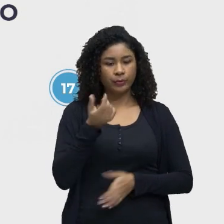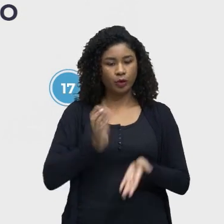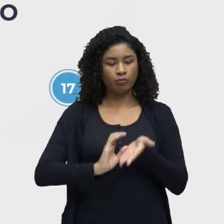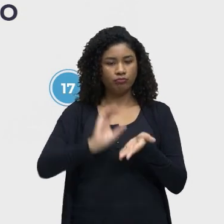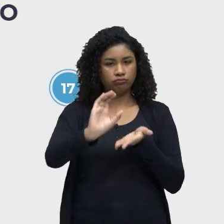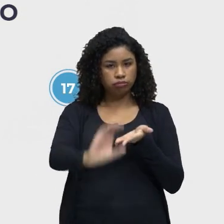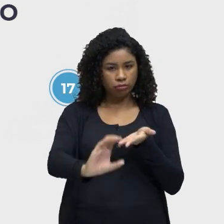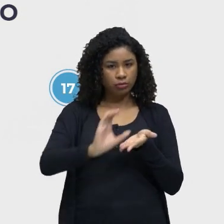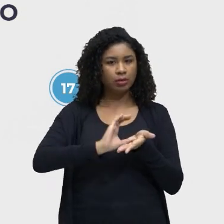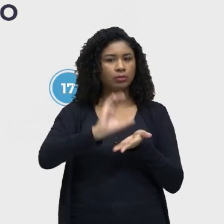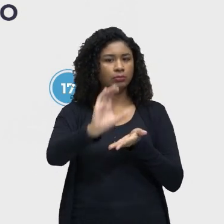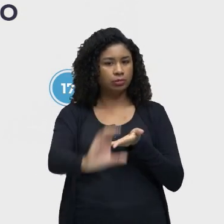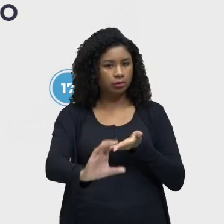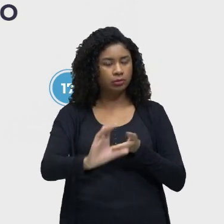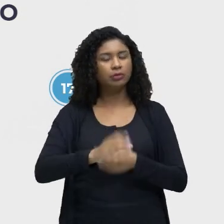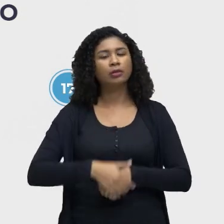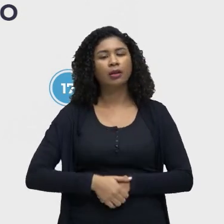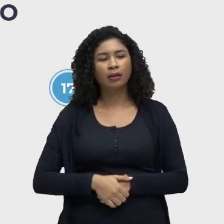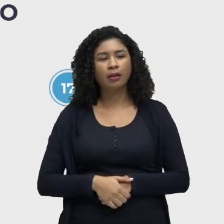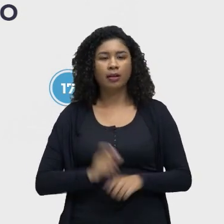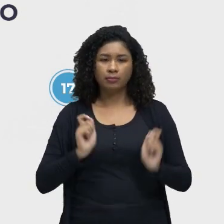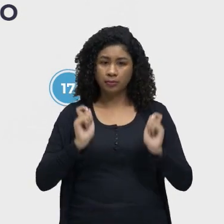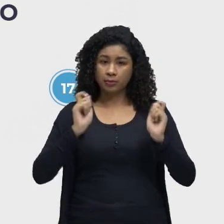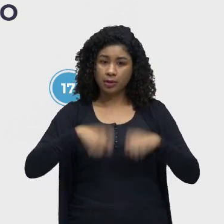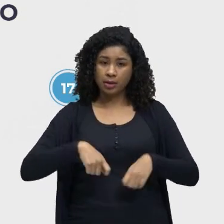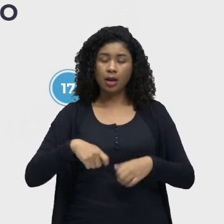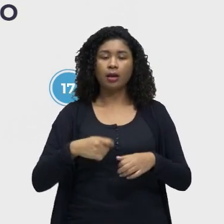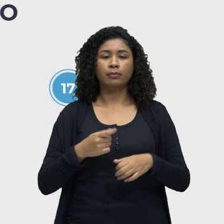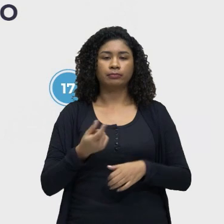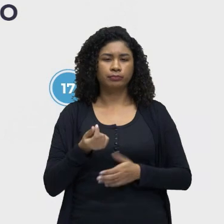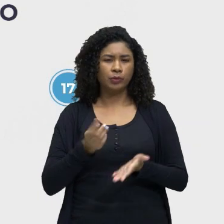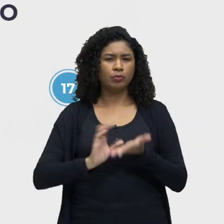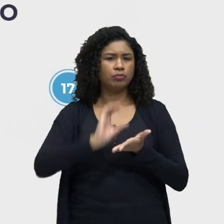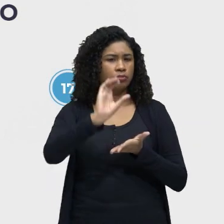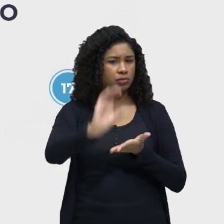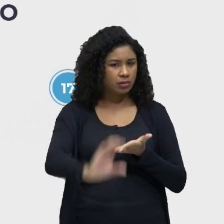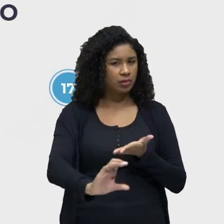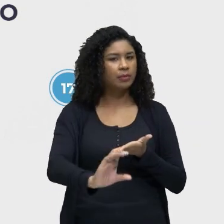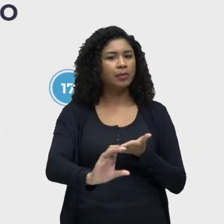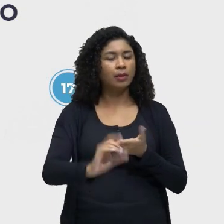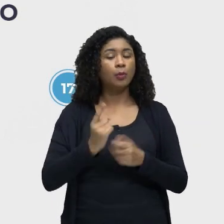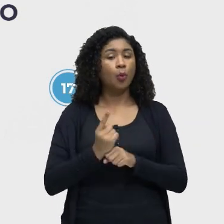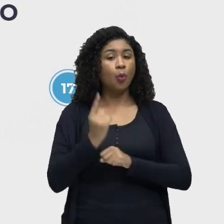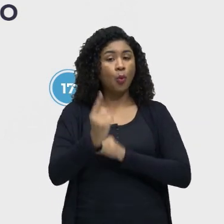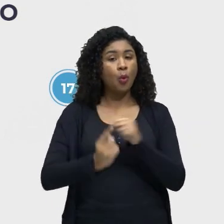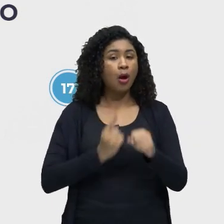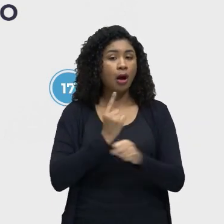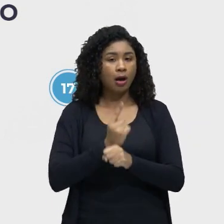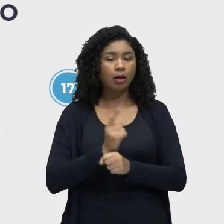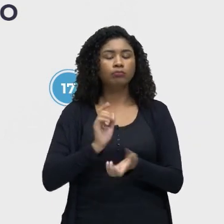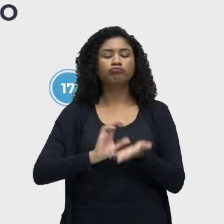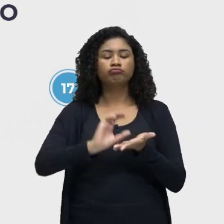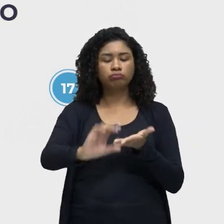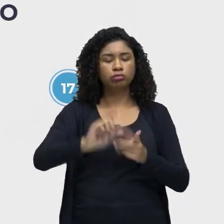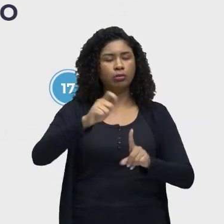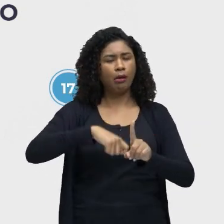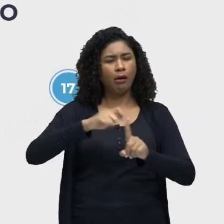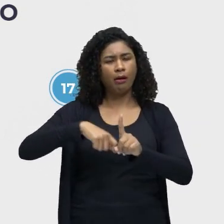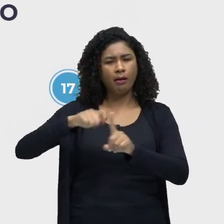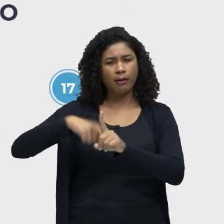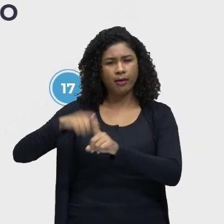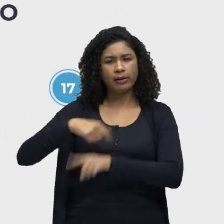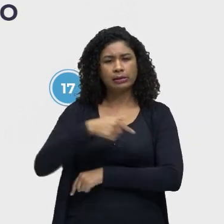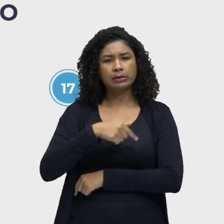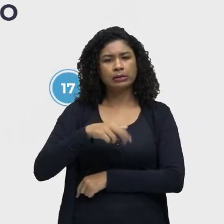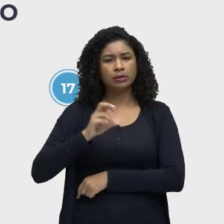essa licença, ou seja, além de vai receber para cuidar da criança por um ano inteiro, né? Mas todo mês vai